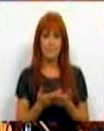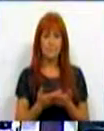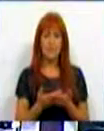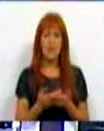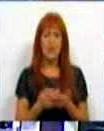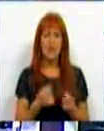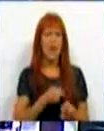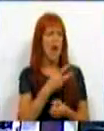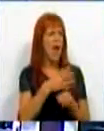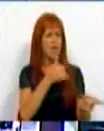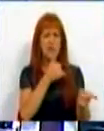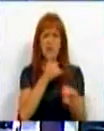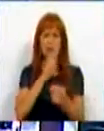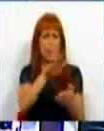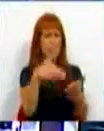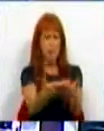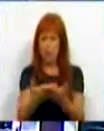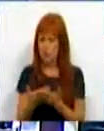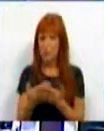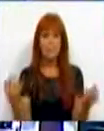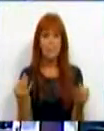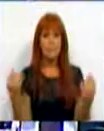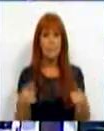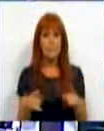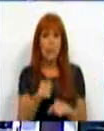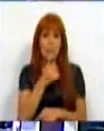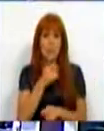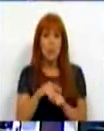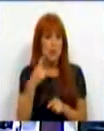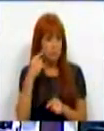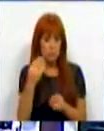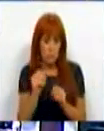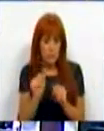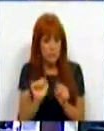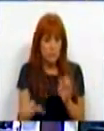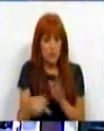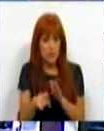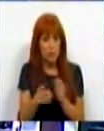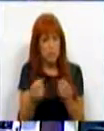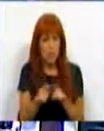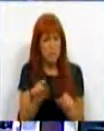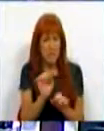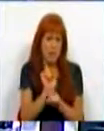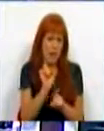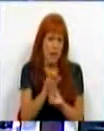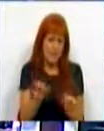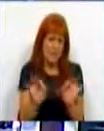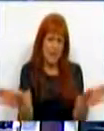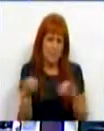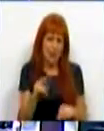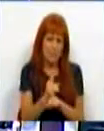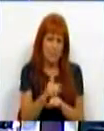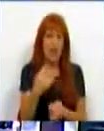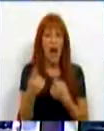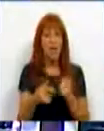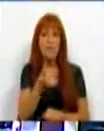Há aqui um conjunto de medidas que foram propostas e que, efetivamente, são medidas de natureza legislativa. É um pouco mais do mesmo. Pronto. E é,